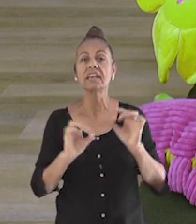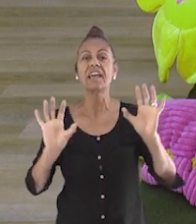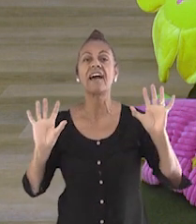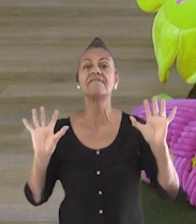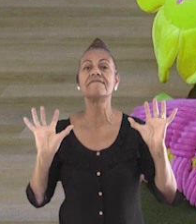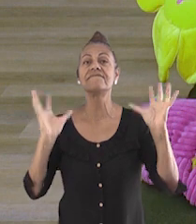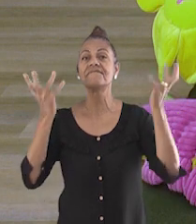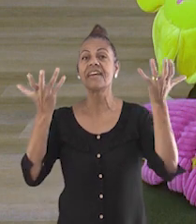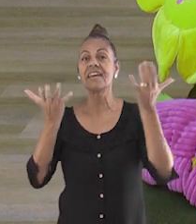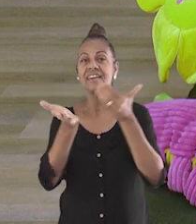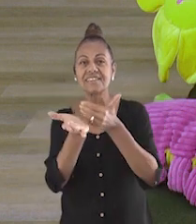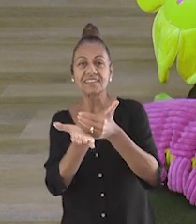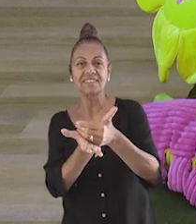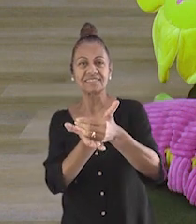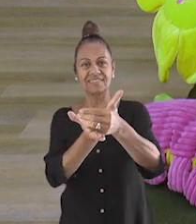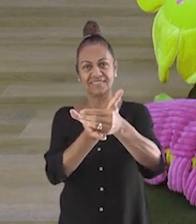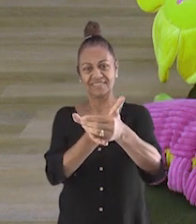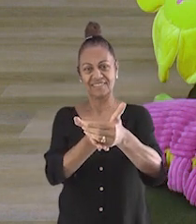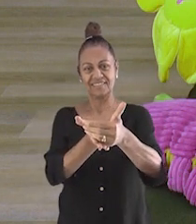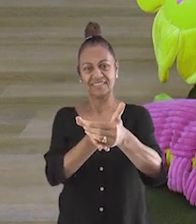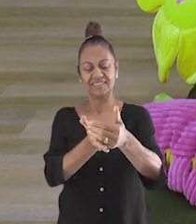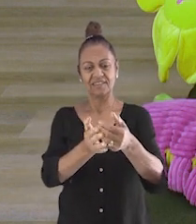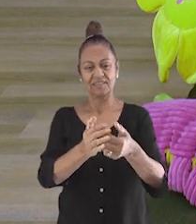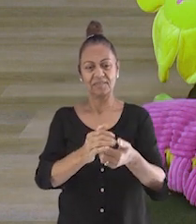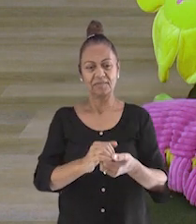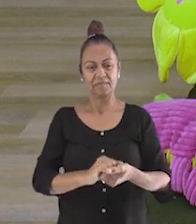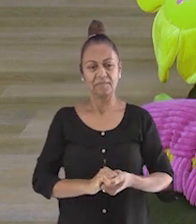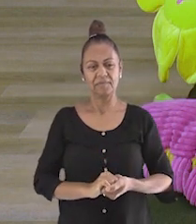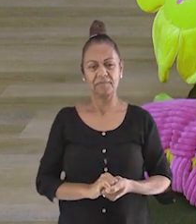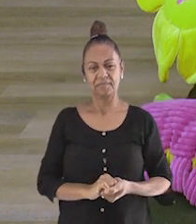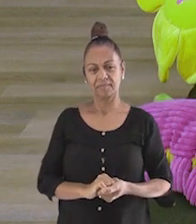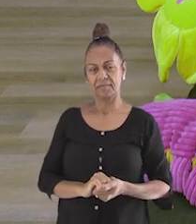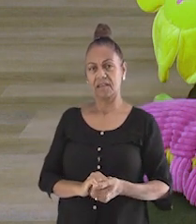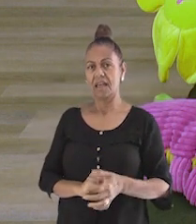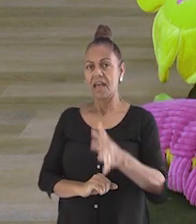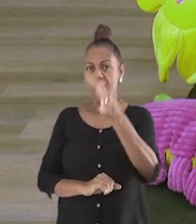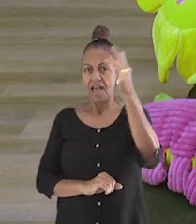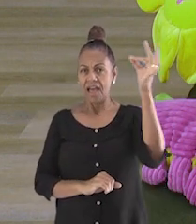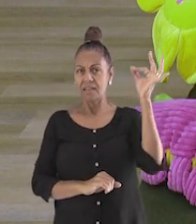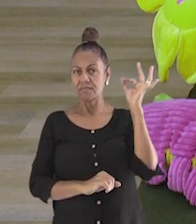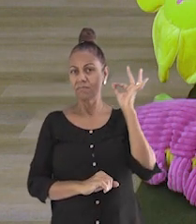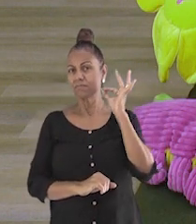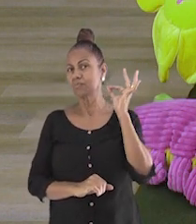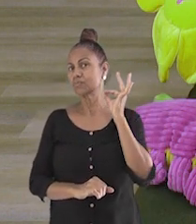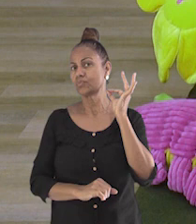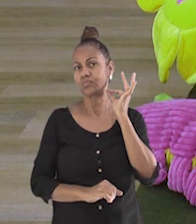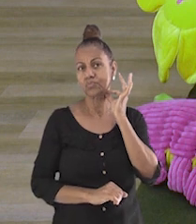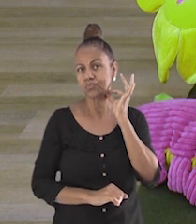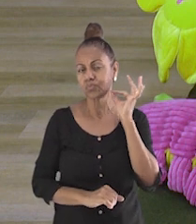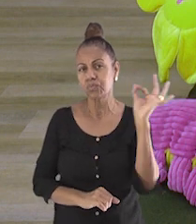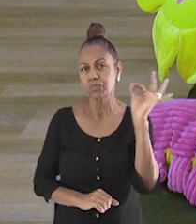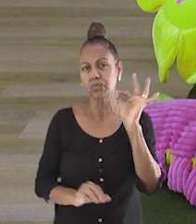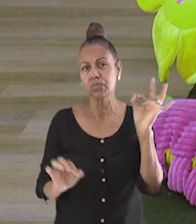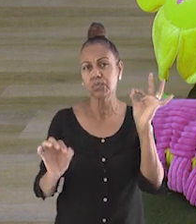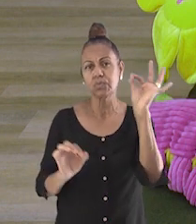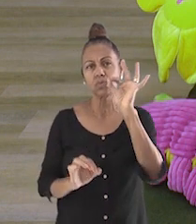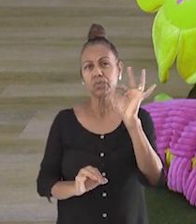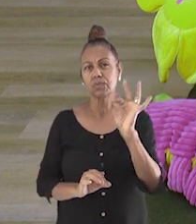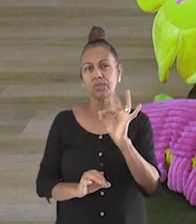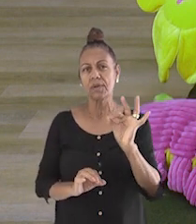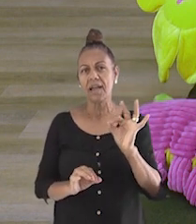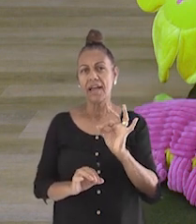seu voo vieram me encontrar, avisando que a festa já iria começar.